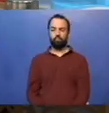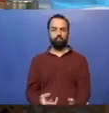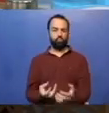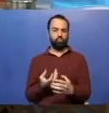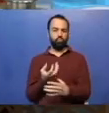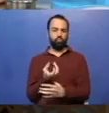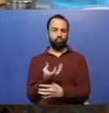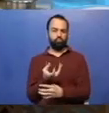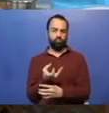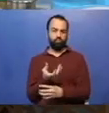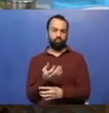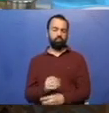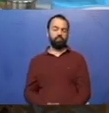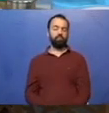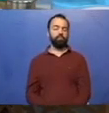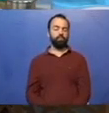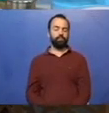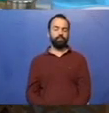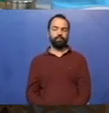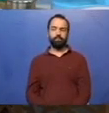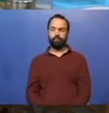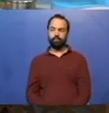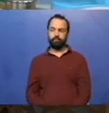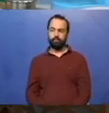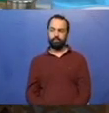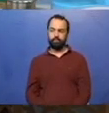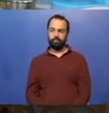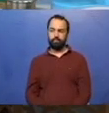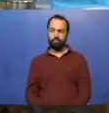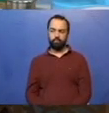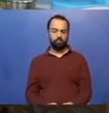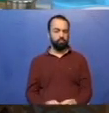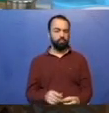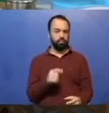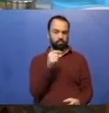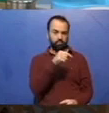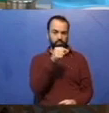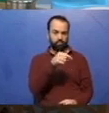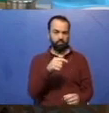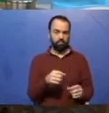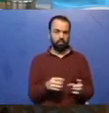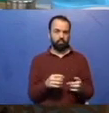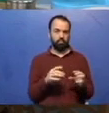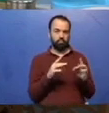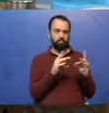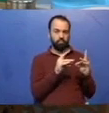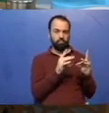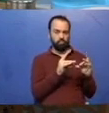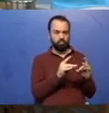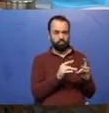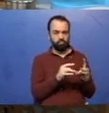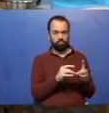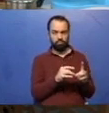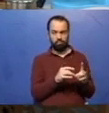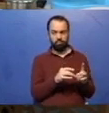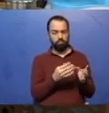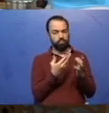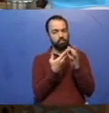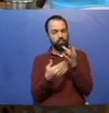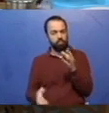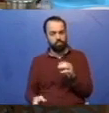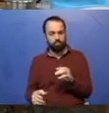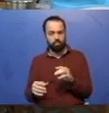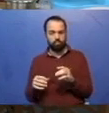também saindo do umidificador. E o outro, quando a água no estado líquido, quando ela